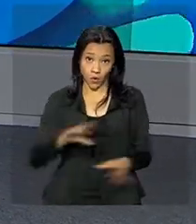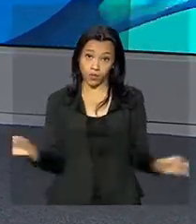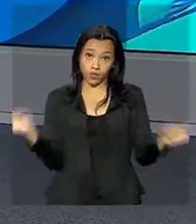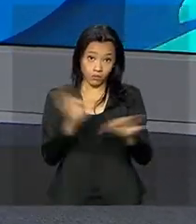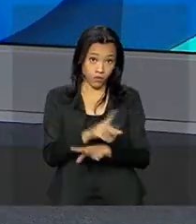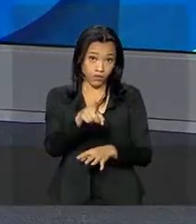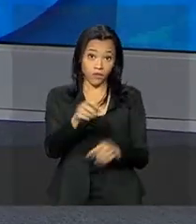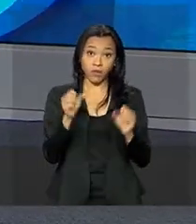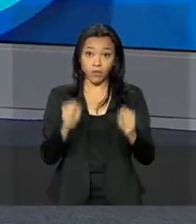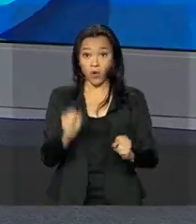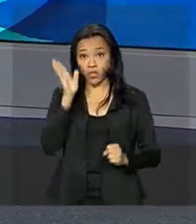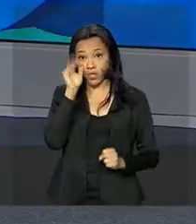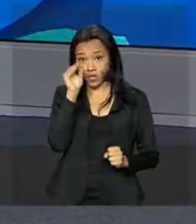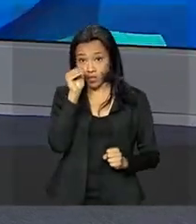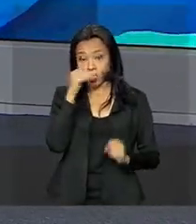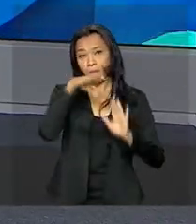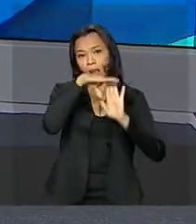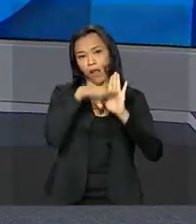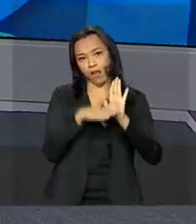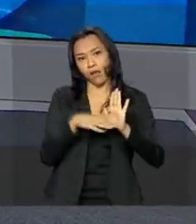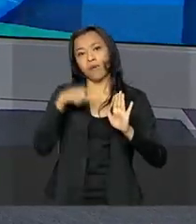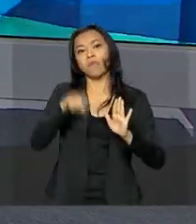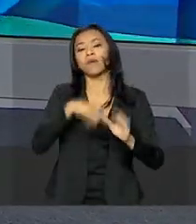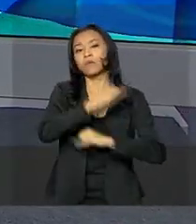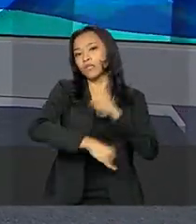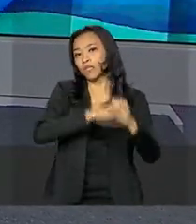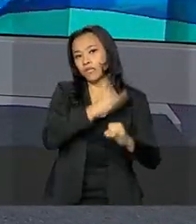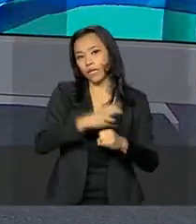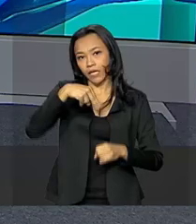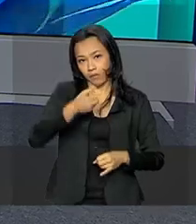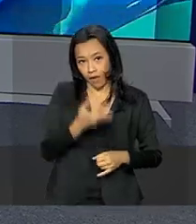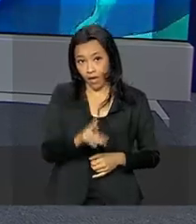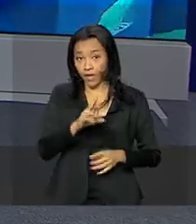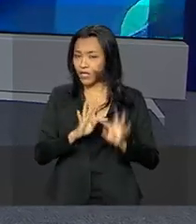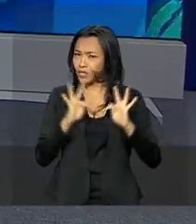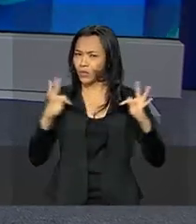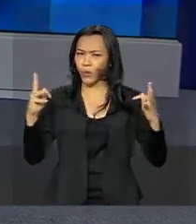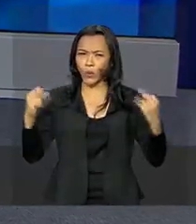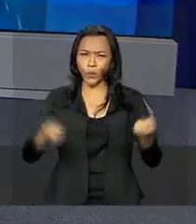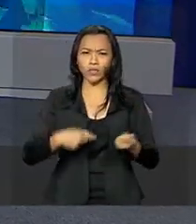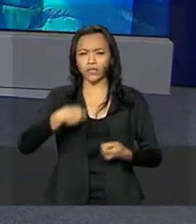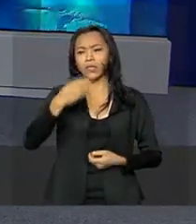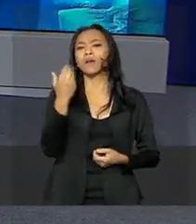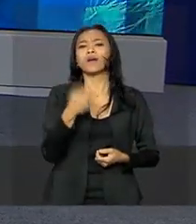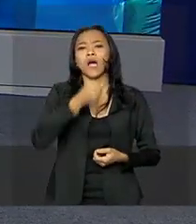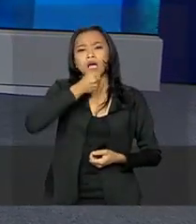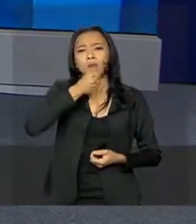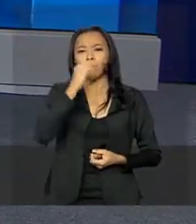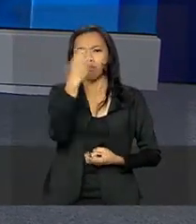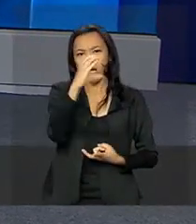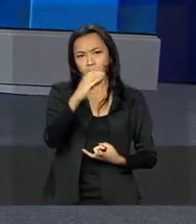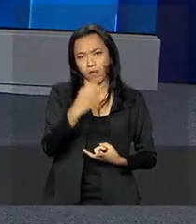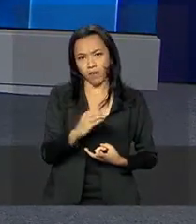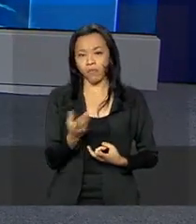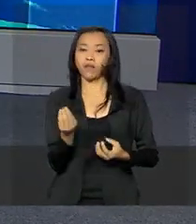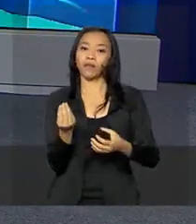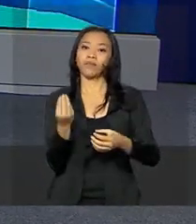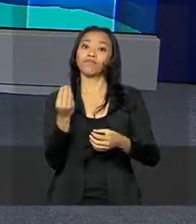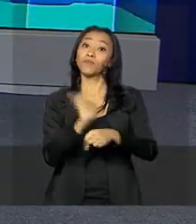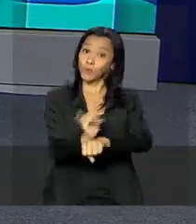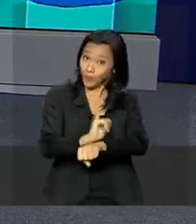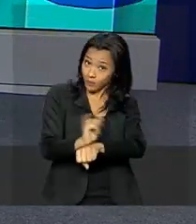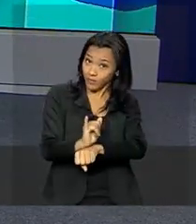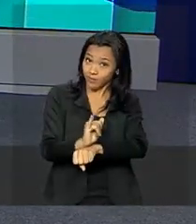aqui, você acompanha a nossa programação ao vivo pelo site da NBR e todas as reportagens estão disponíveis em nosso canal no